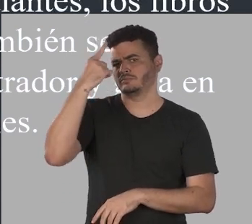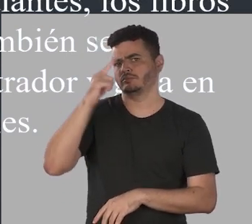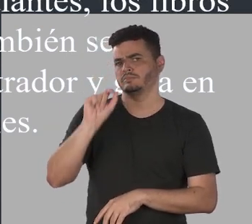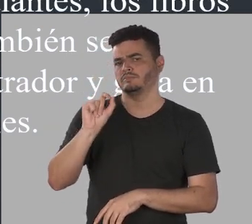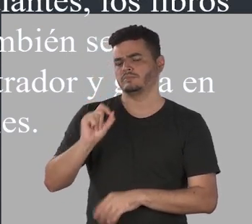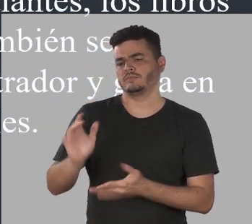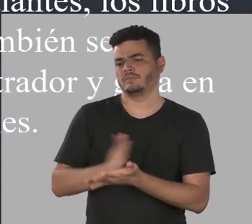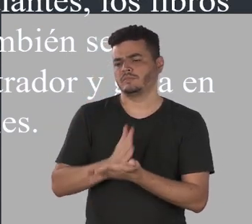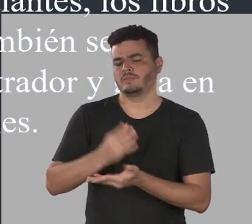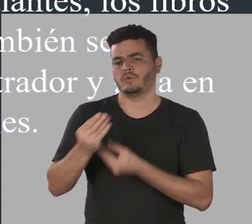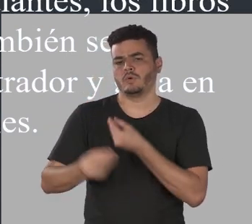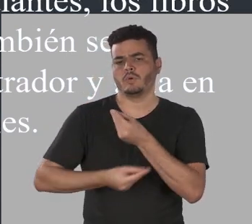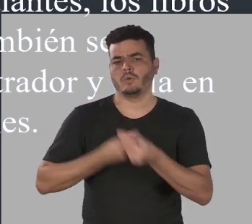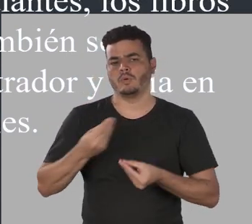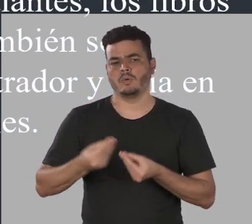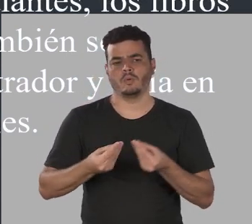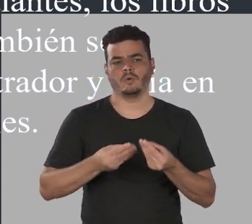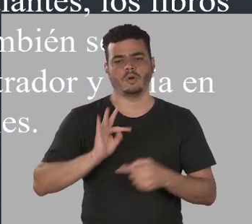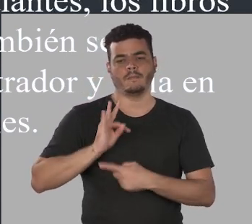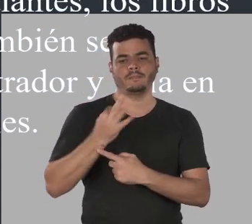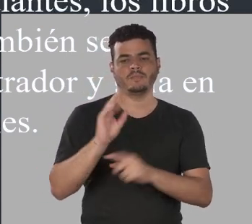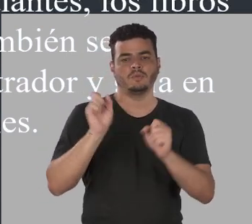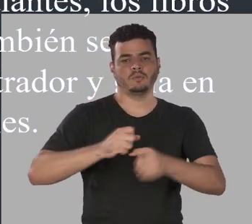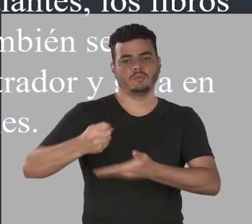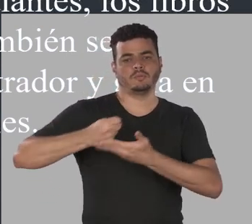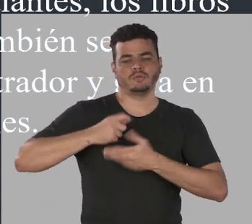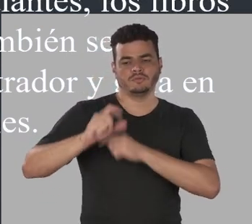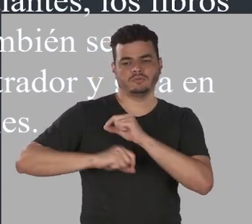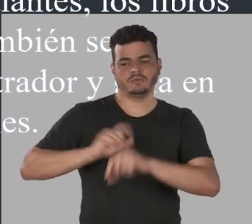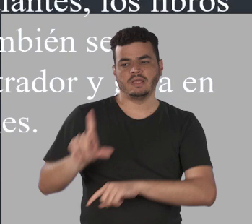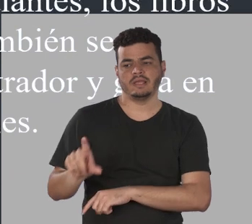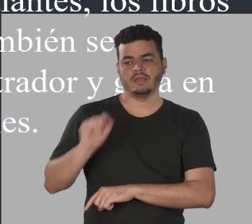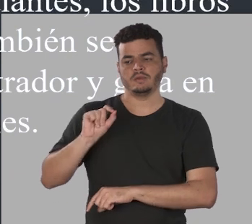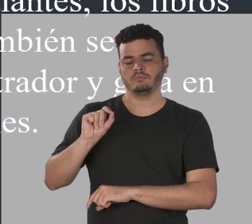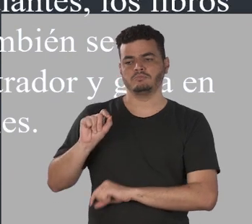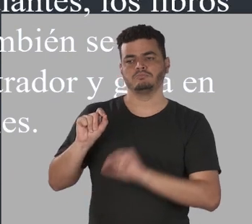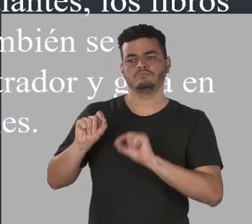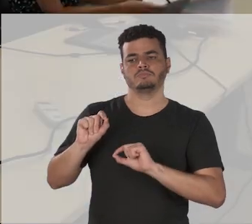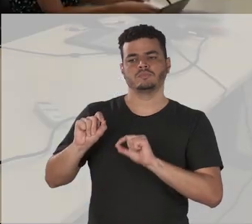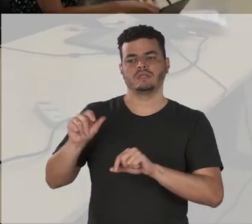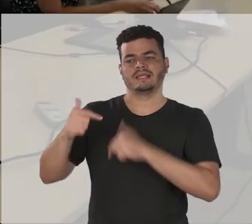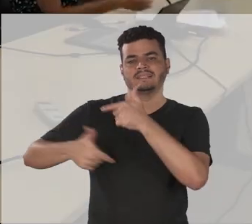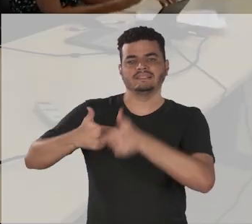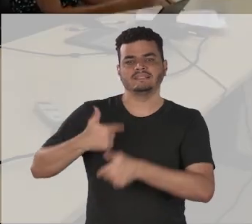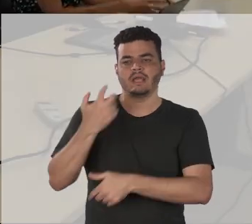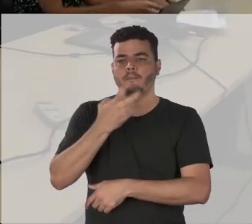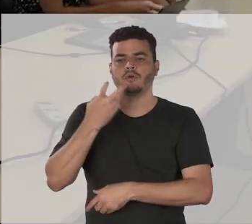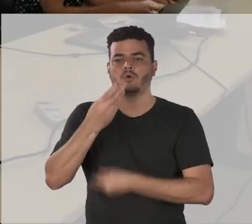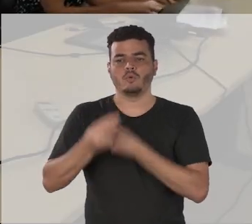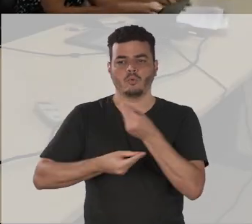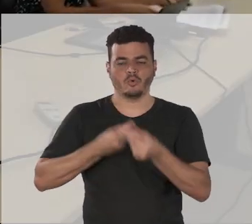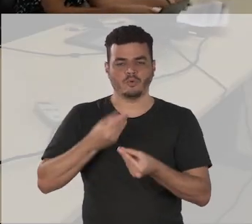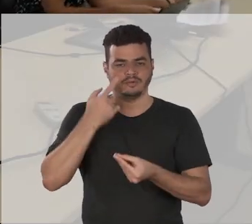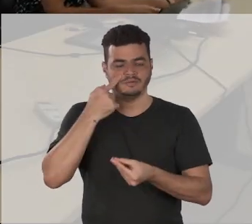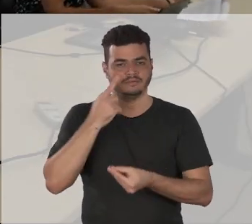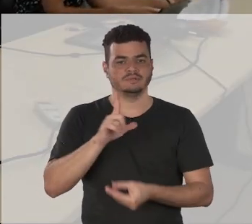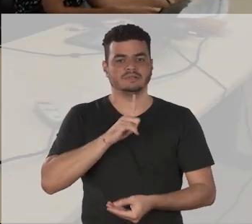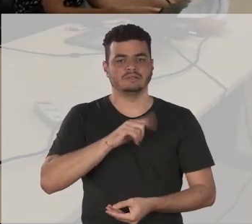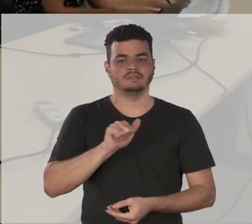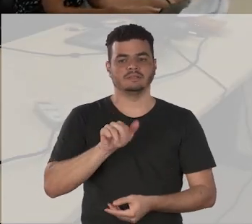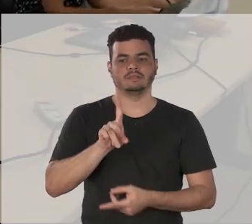tecnologias, como podem ajudar a abordar o eixo da oralidade, né? Por exemplo, a partir dos